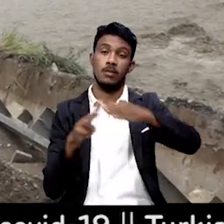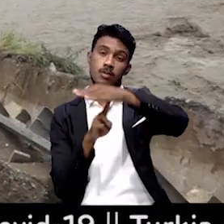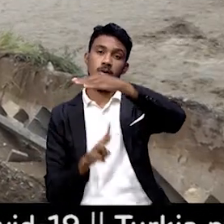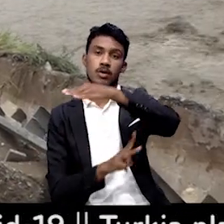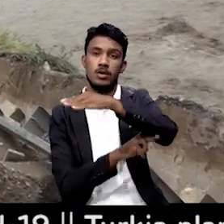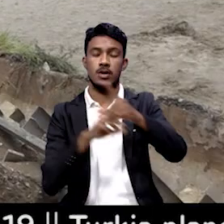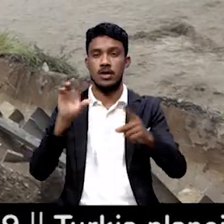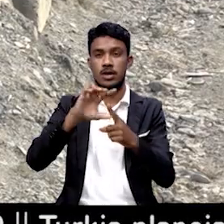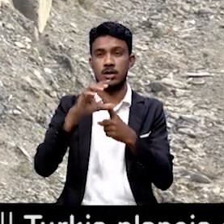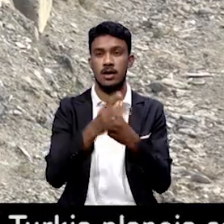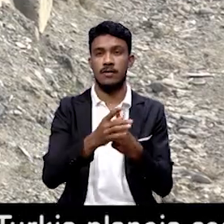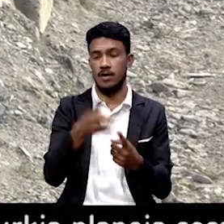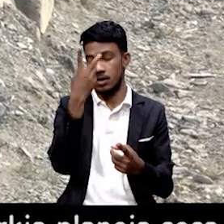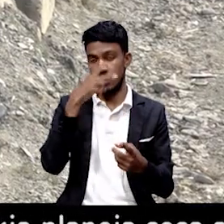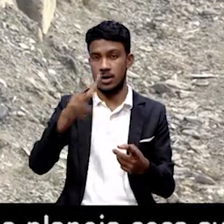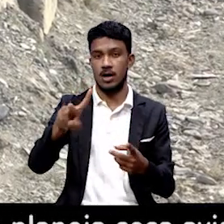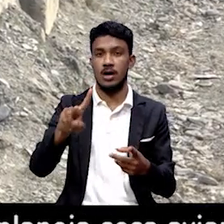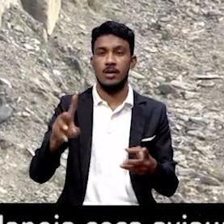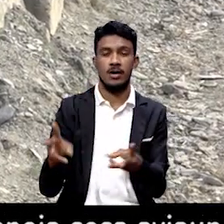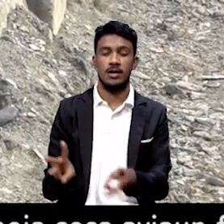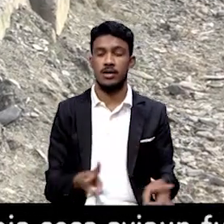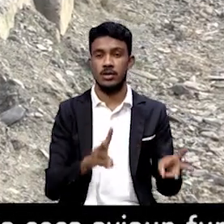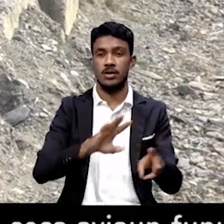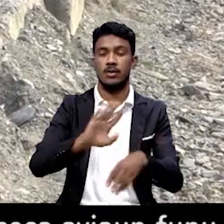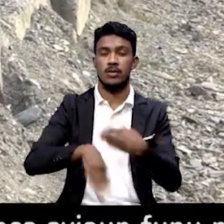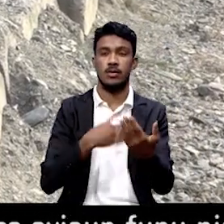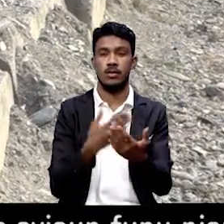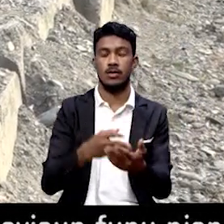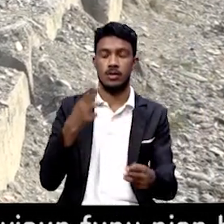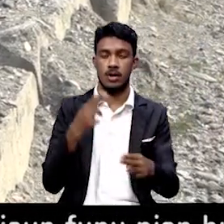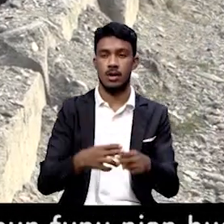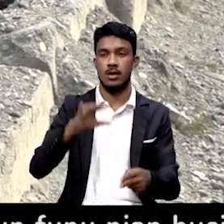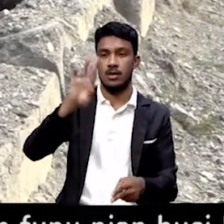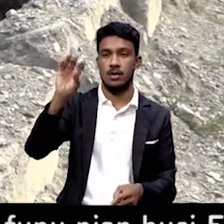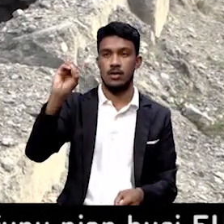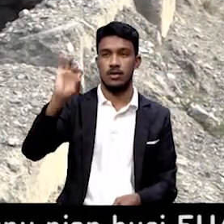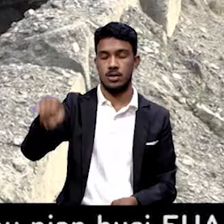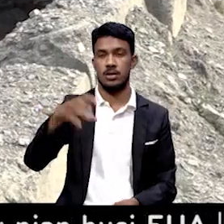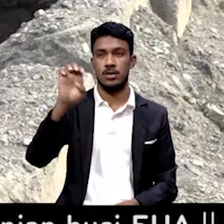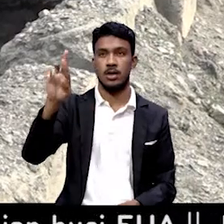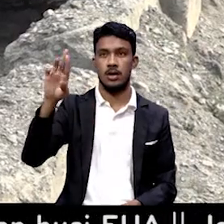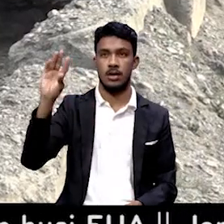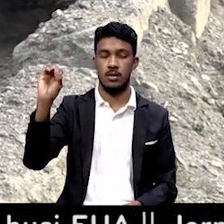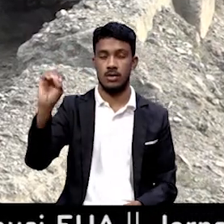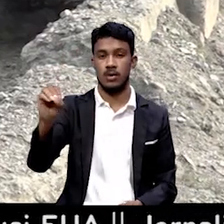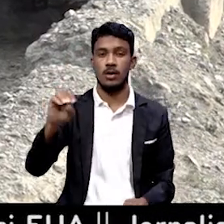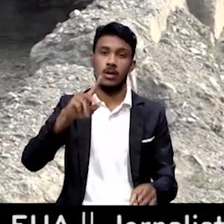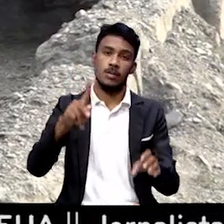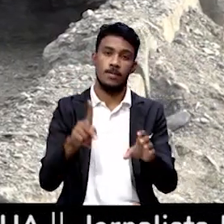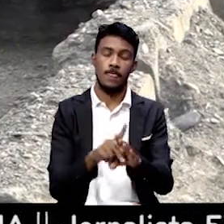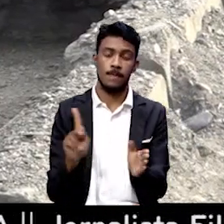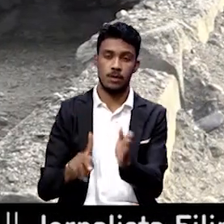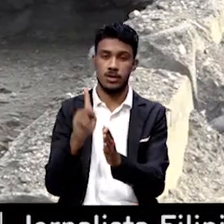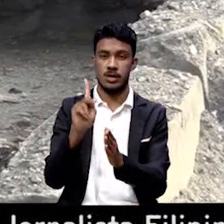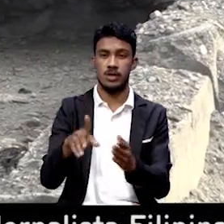analise no inspeção Roseiro da Costa Freitas Hateten, de Daune, Tamoona e a processo levantamento de dados rodi